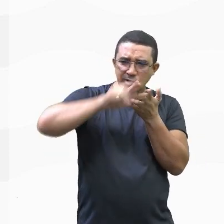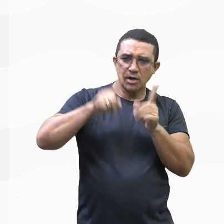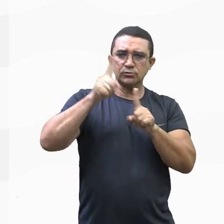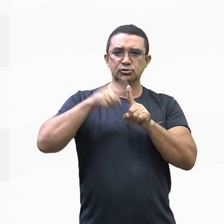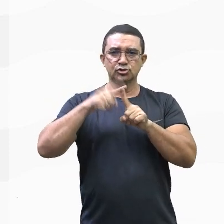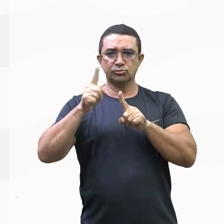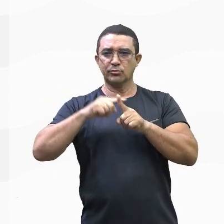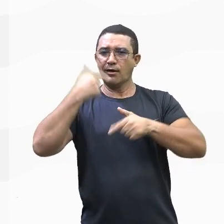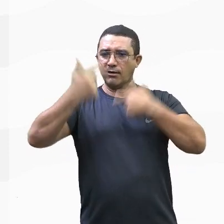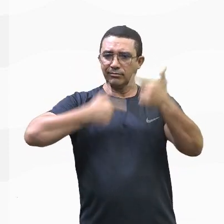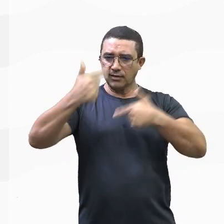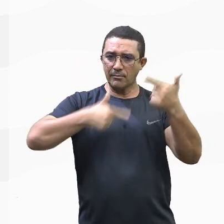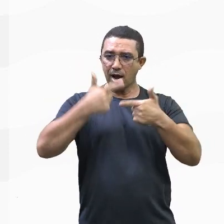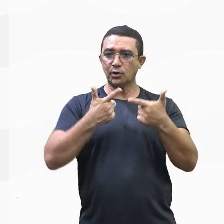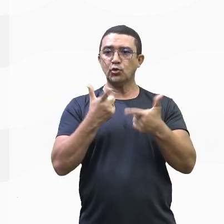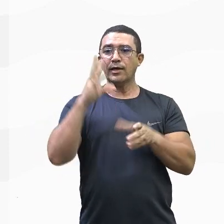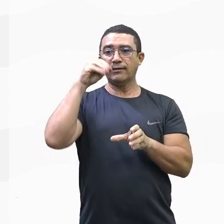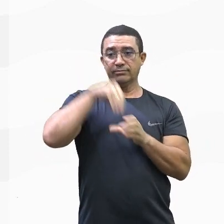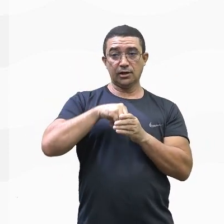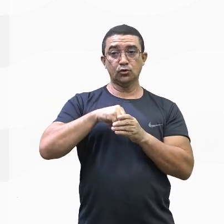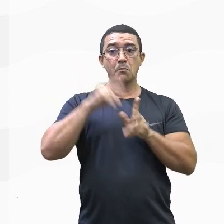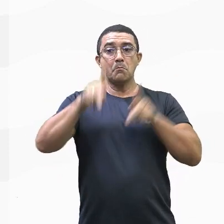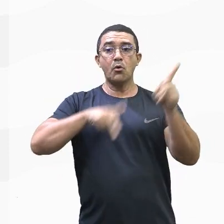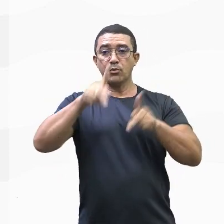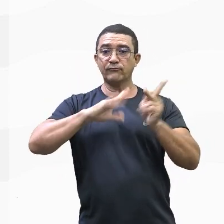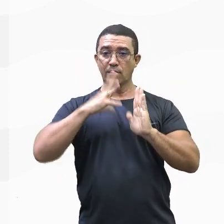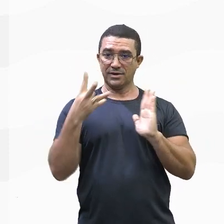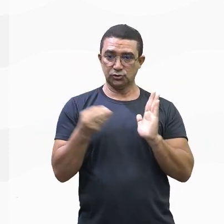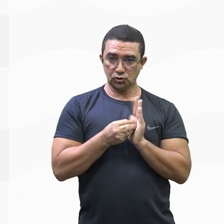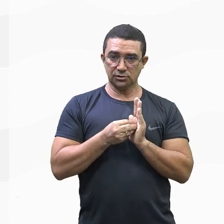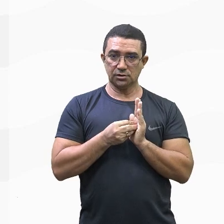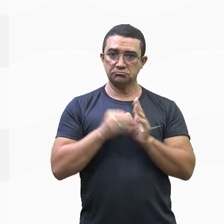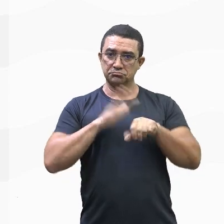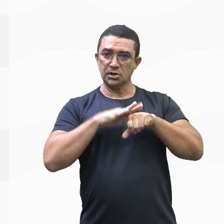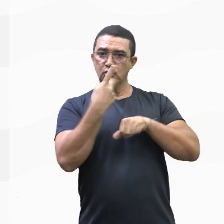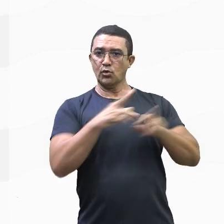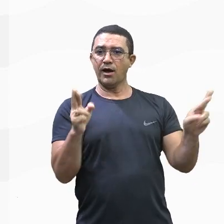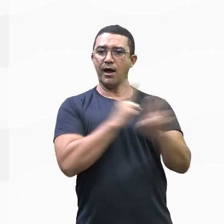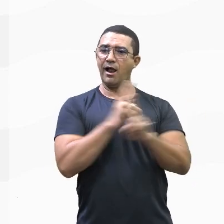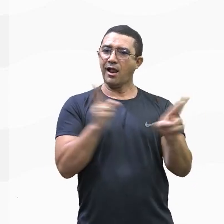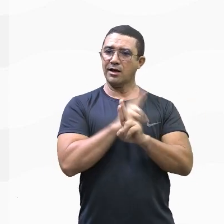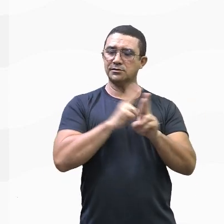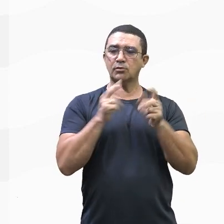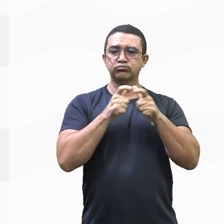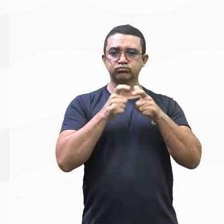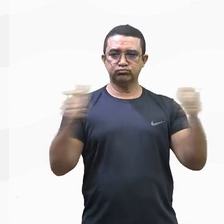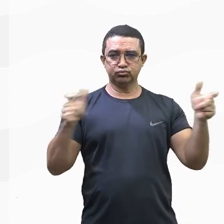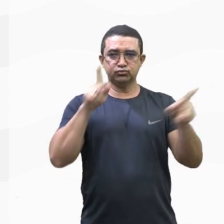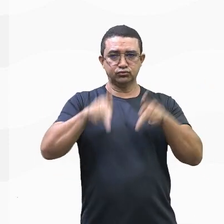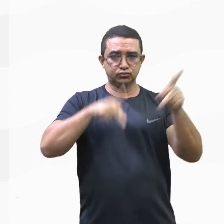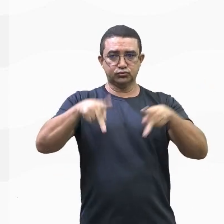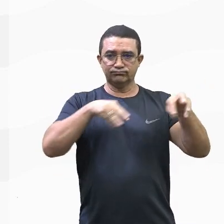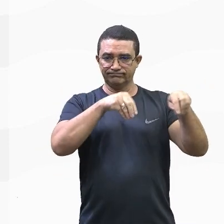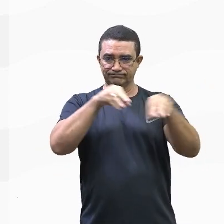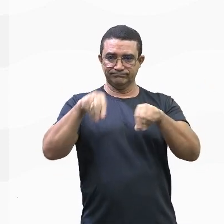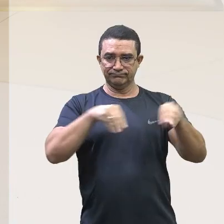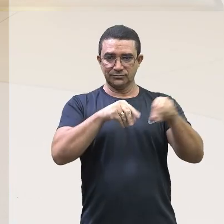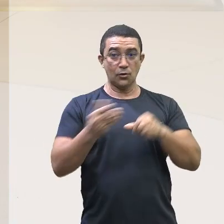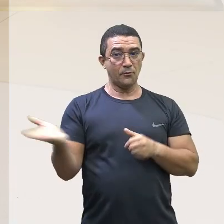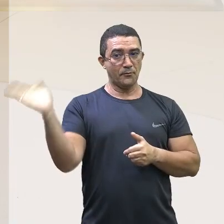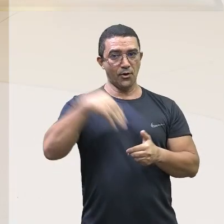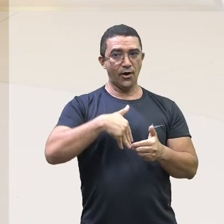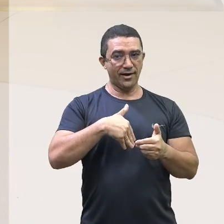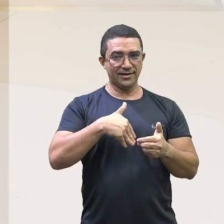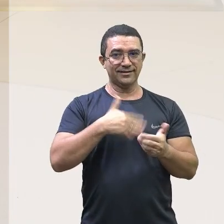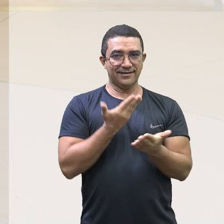os tipos de trabalhos exercidos pela população amazônica e sua relação com a ocupação territorial. Vamos então à